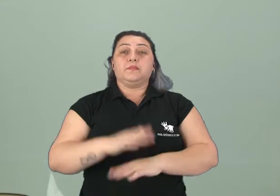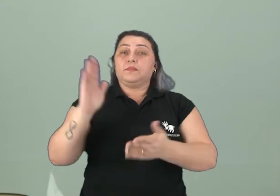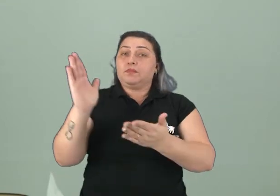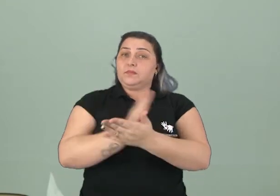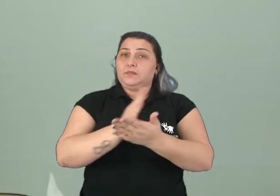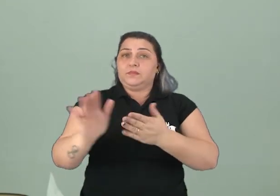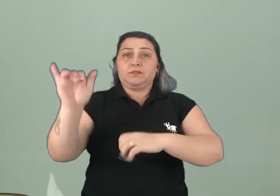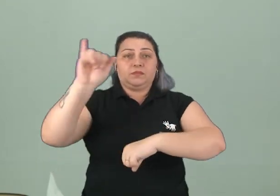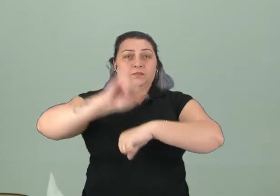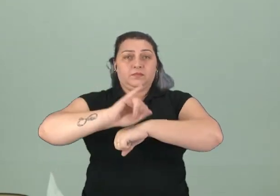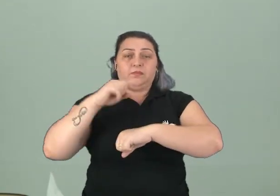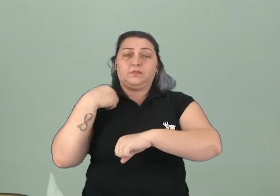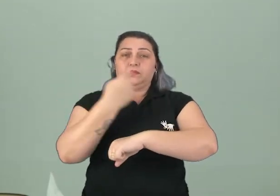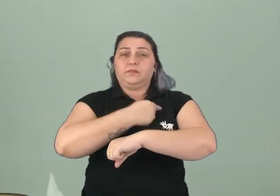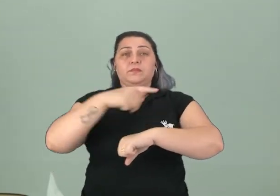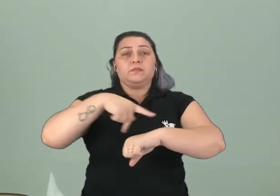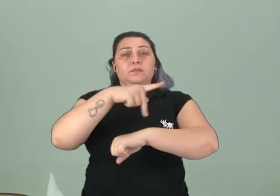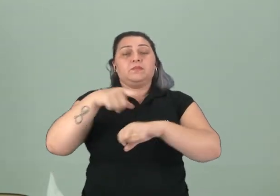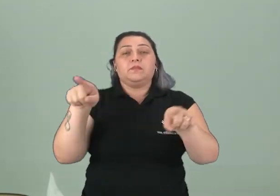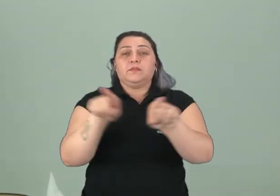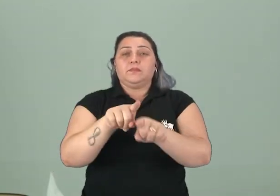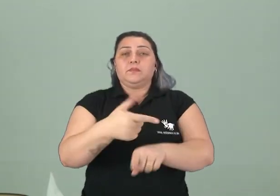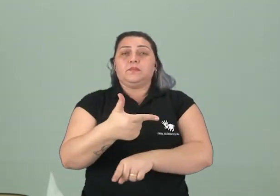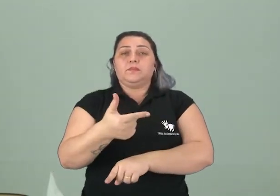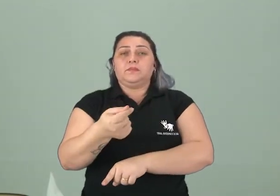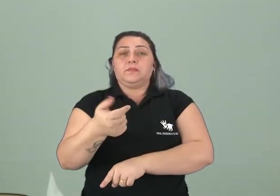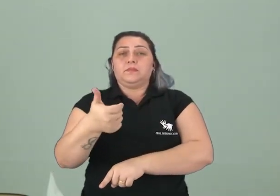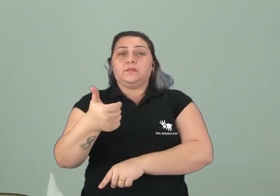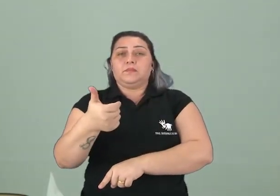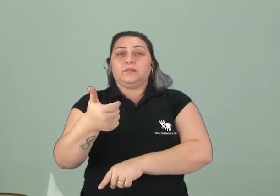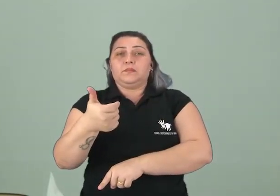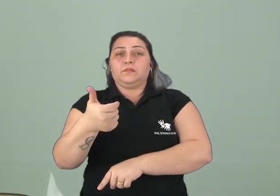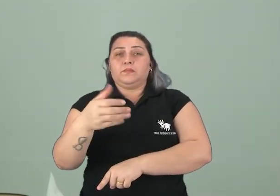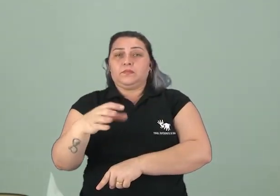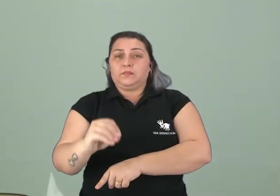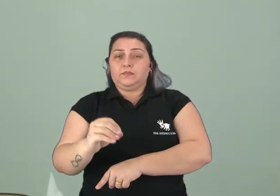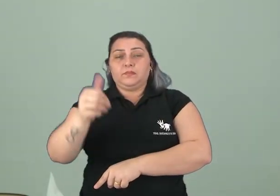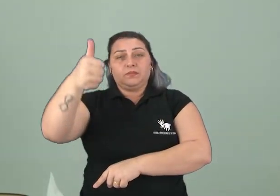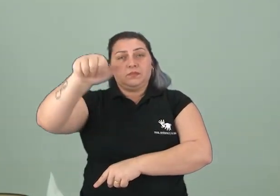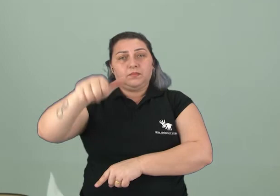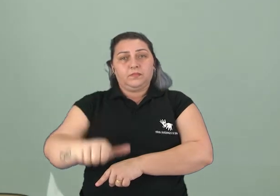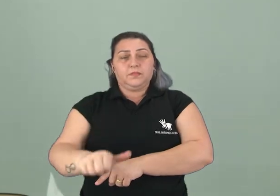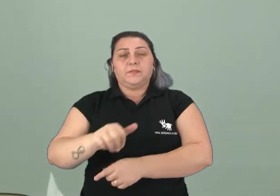Algumas capitais no nosso país também de 2010. A gente vai analisar aí.